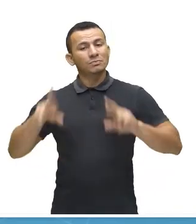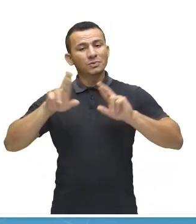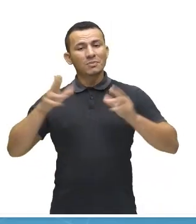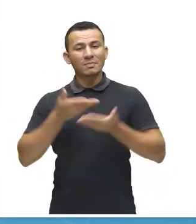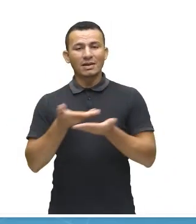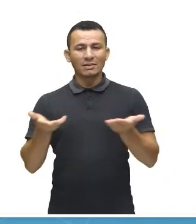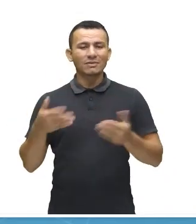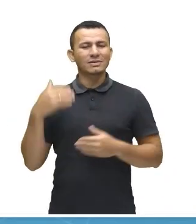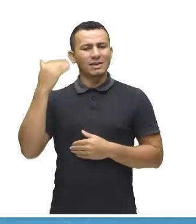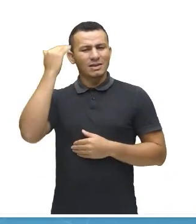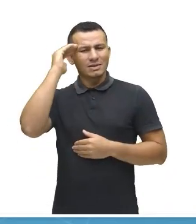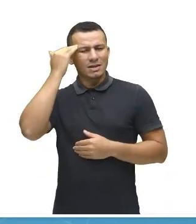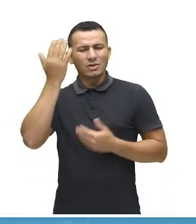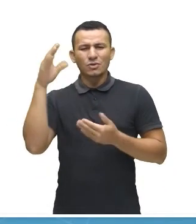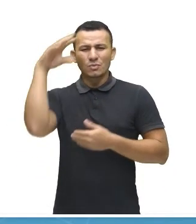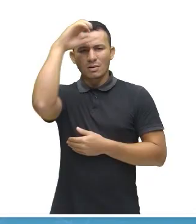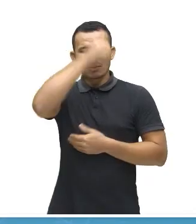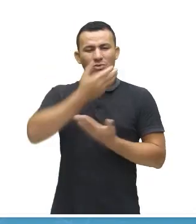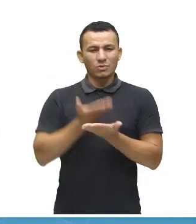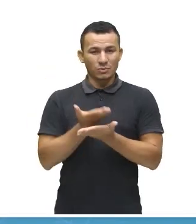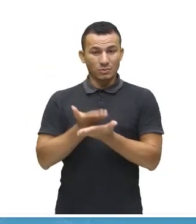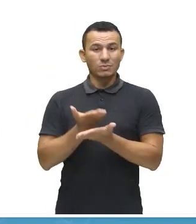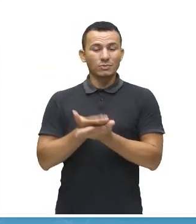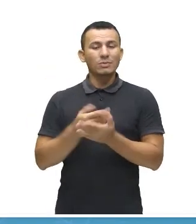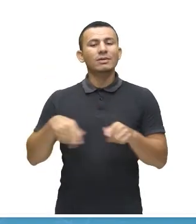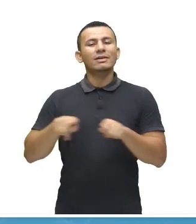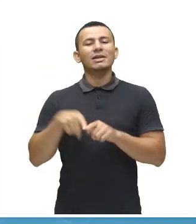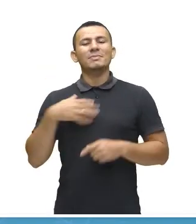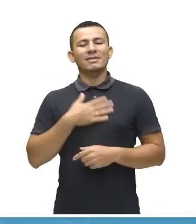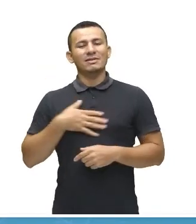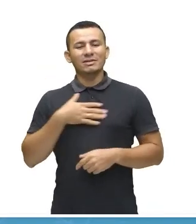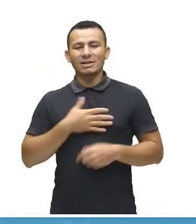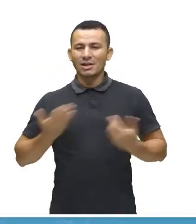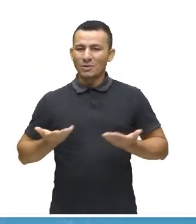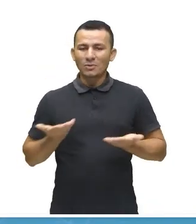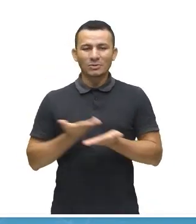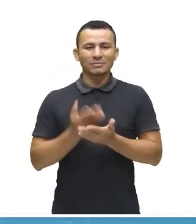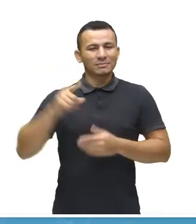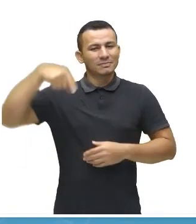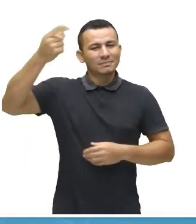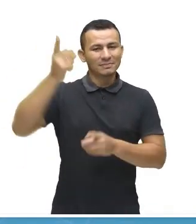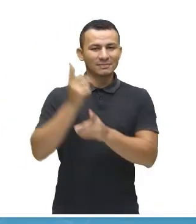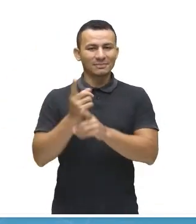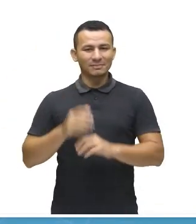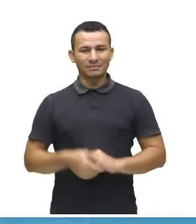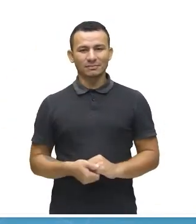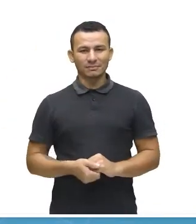tenham entendido, tá bom? Que vocês tenham gostado da nossa aula e até a próxima.